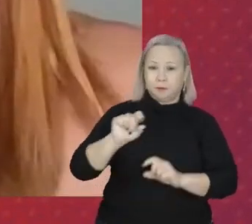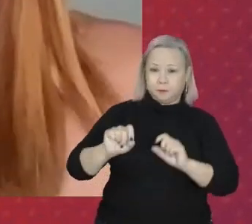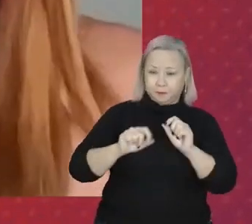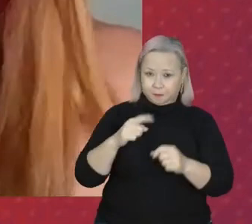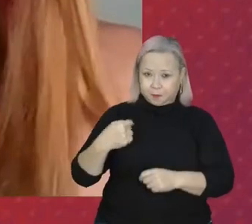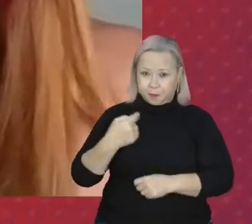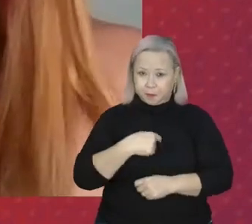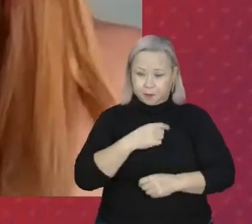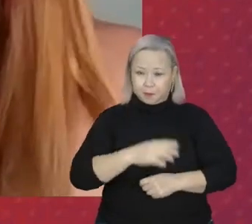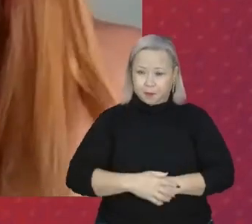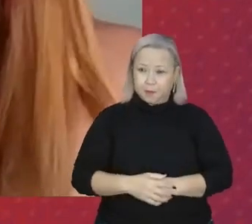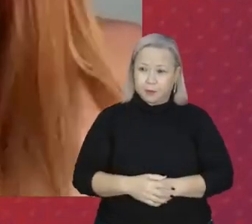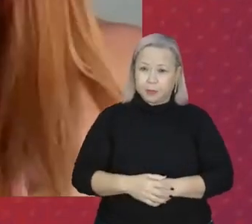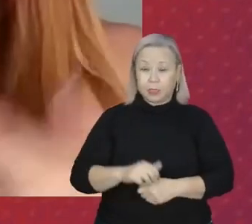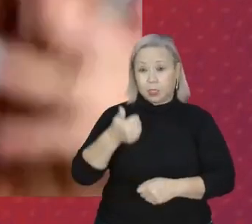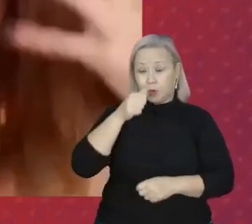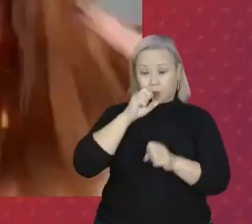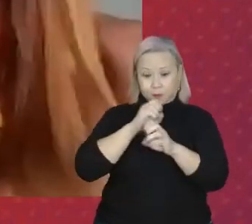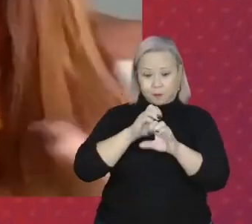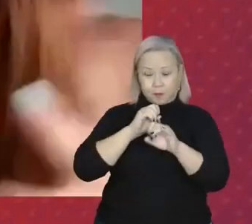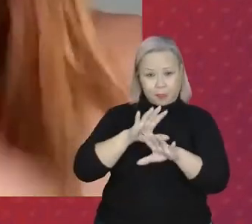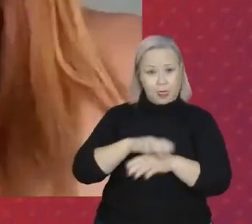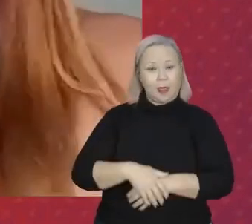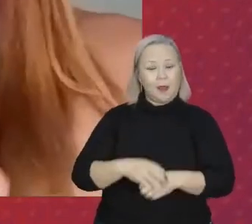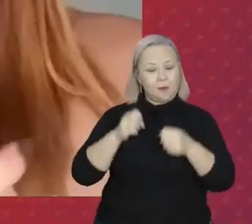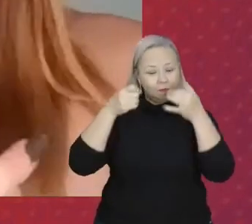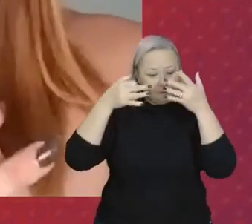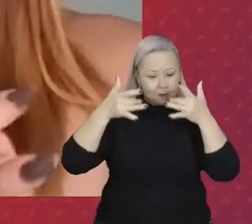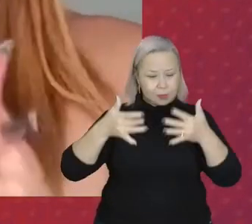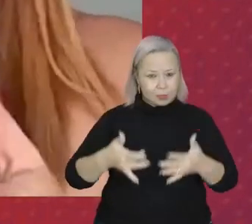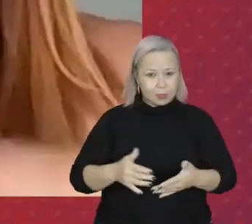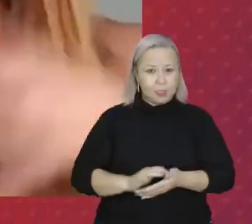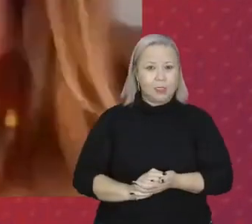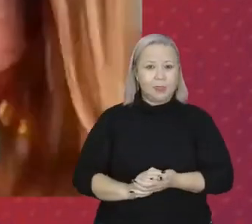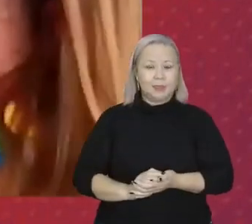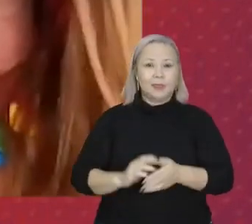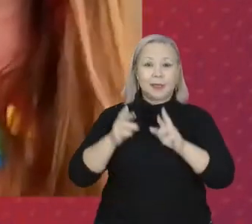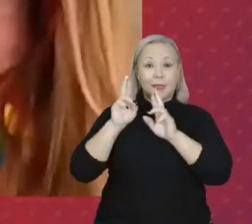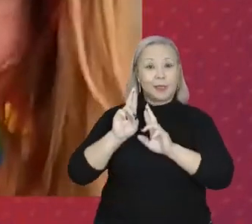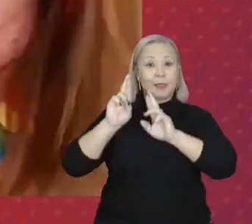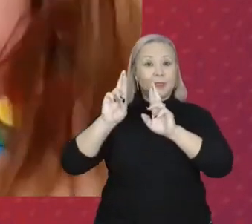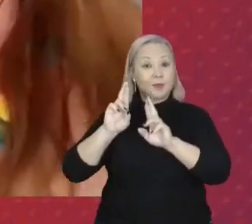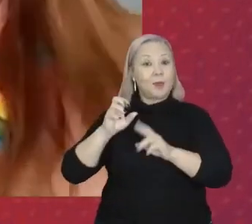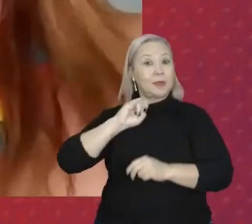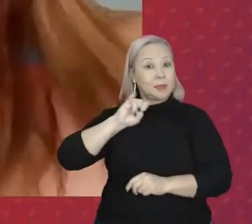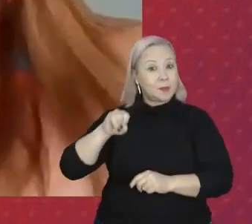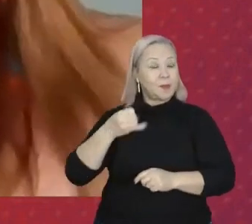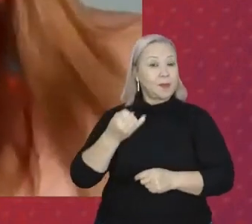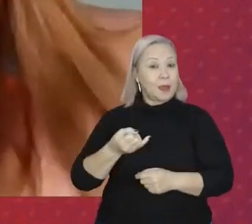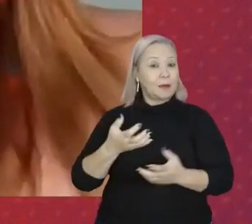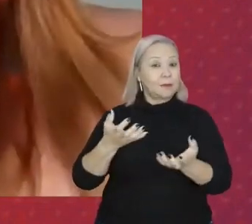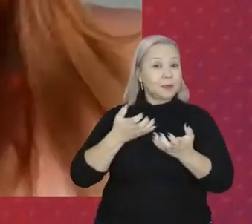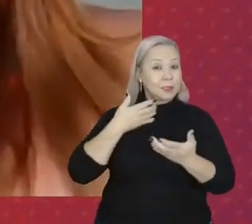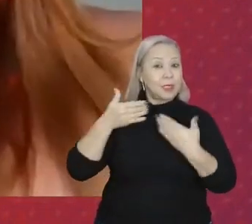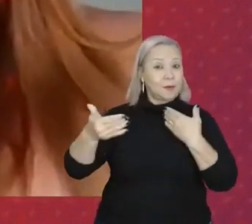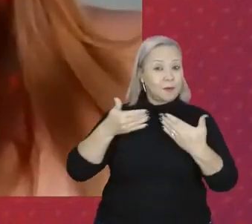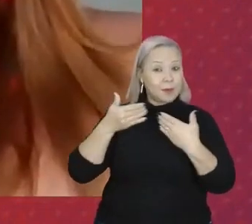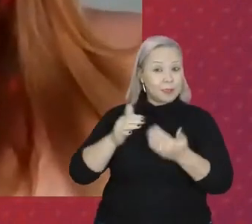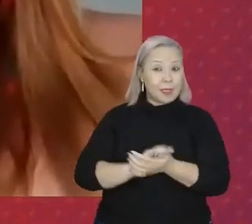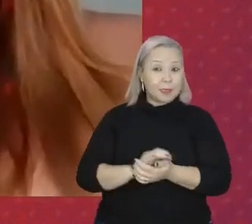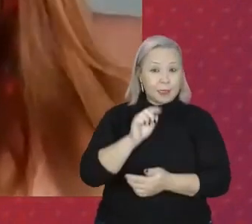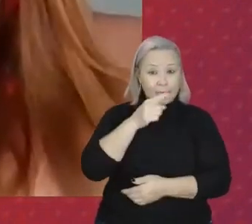para dividir nessa primeira aula. Espero que tenha sido proveitoso. Quem quiser continuar batendo papo,